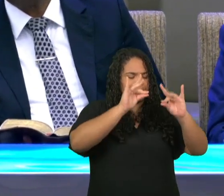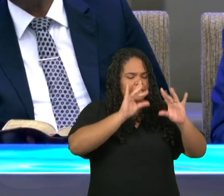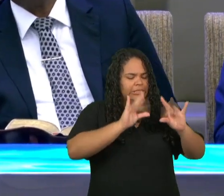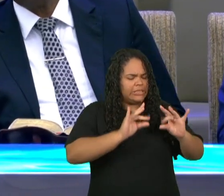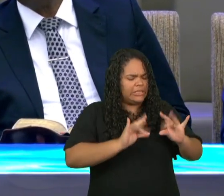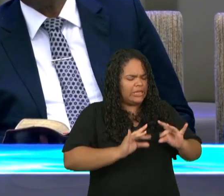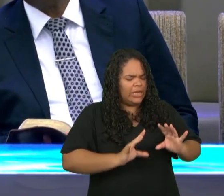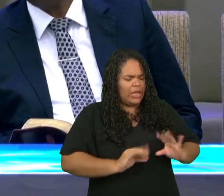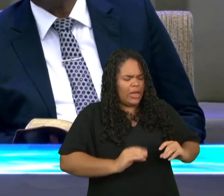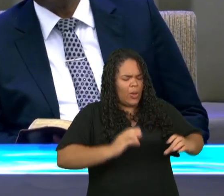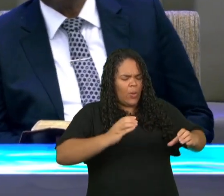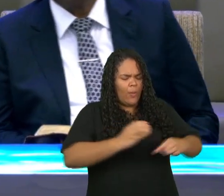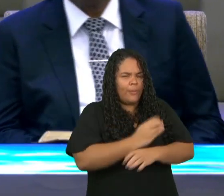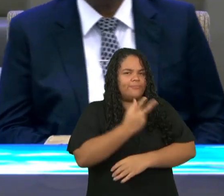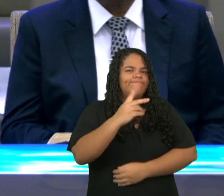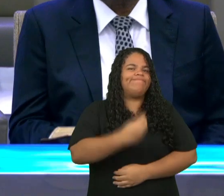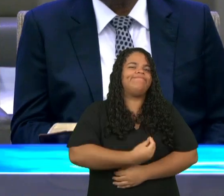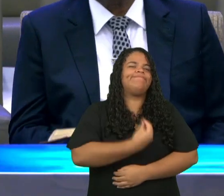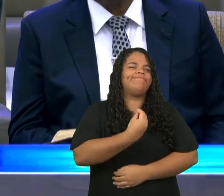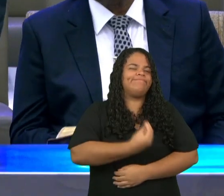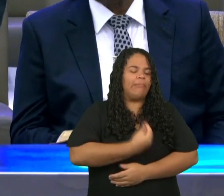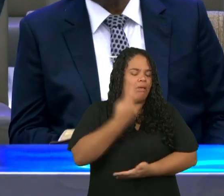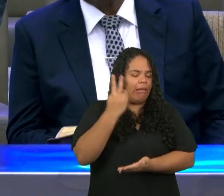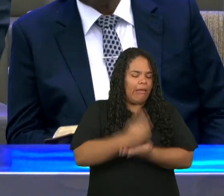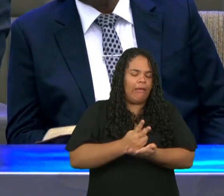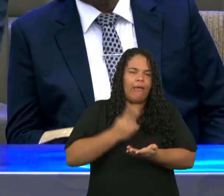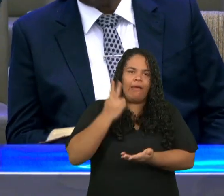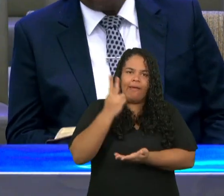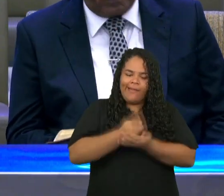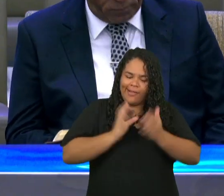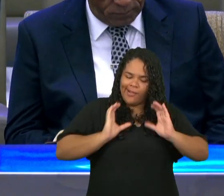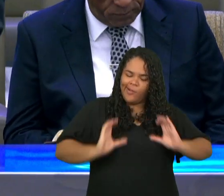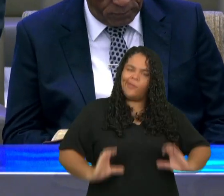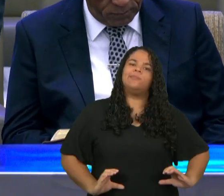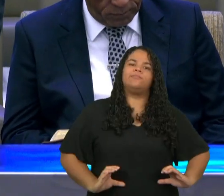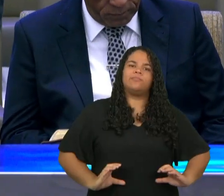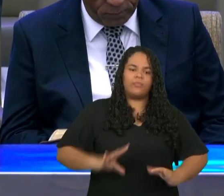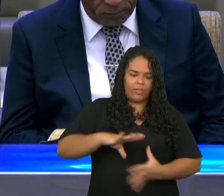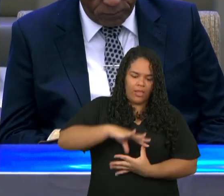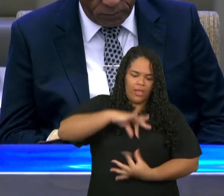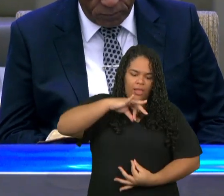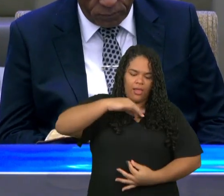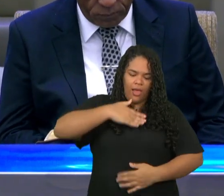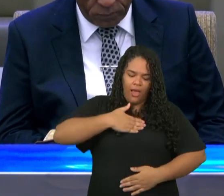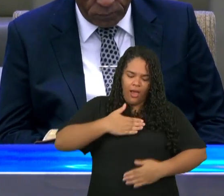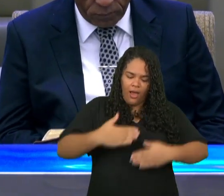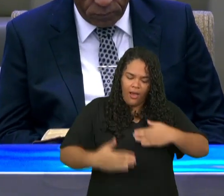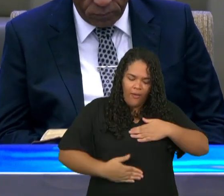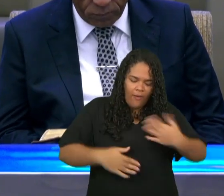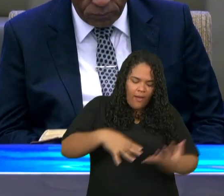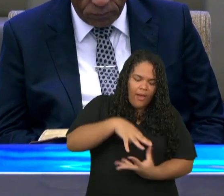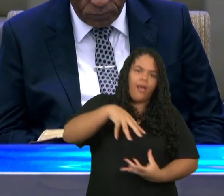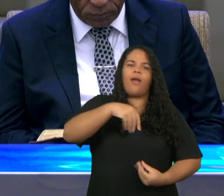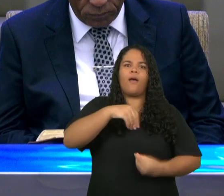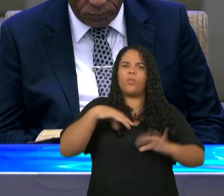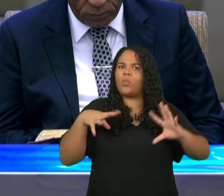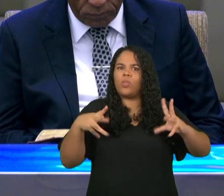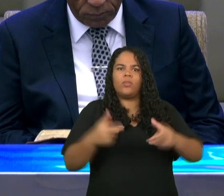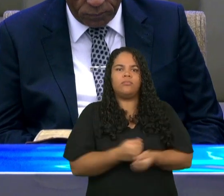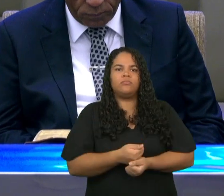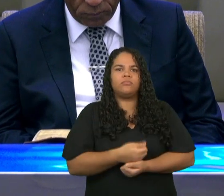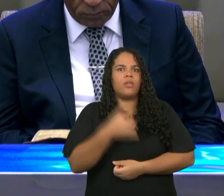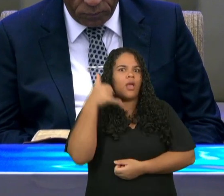maneira de viver, do espírito até o corpo, no teu smartphone,